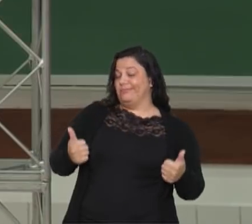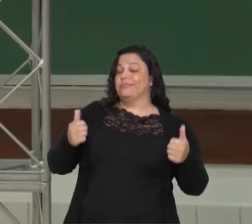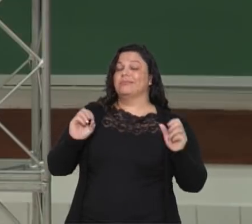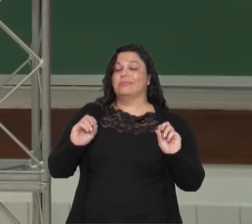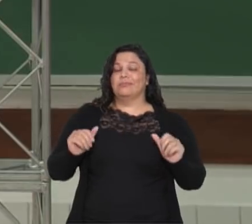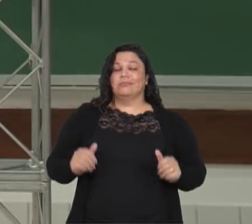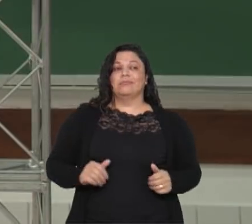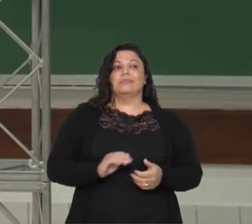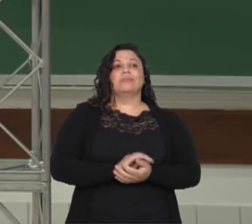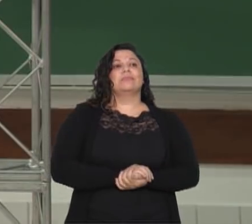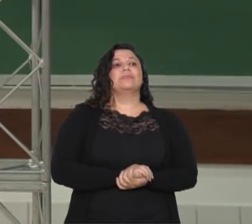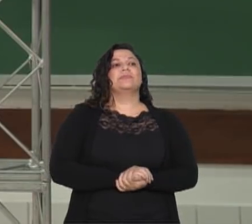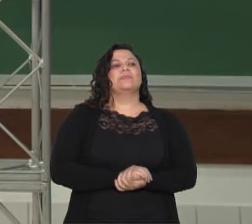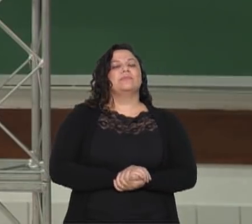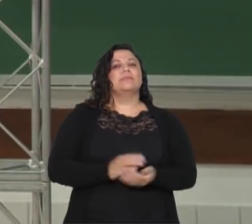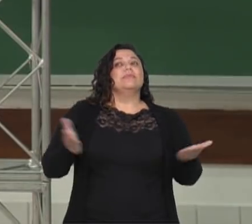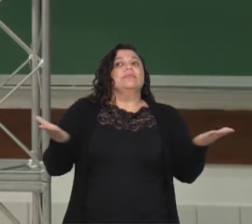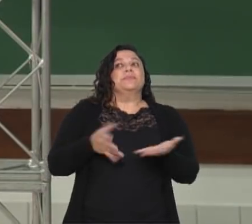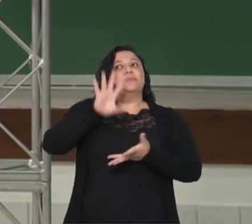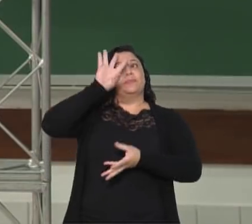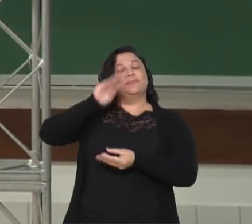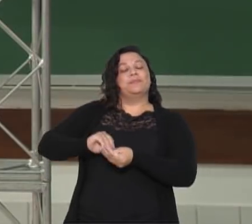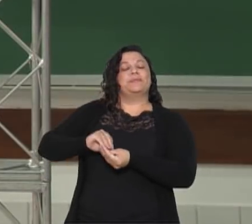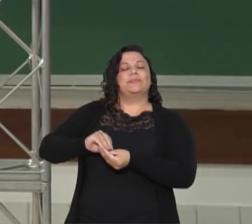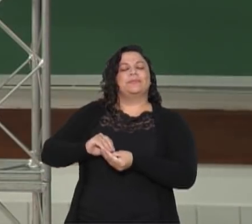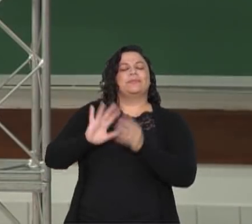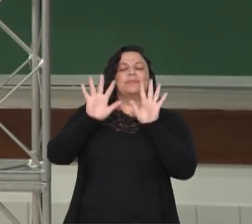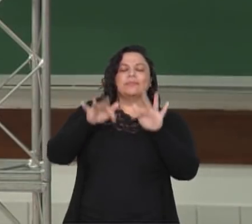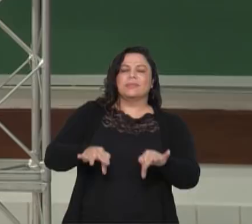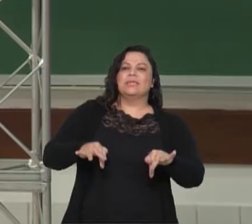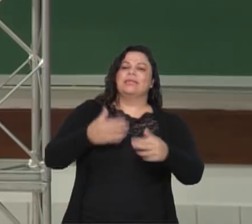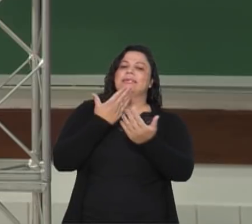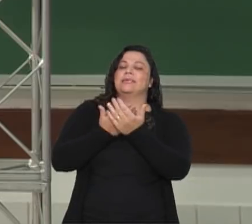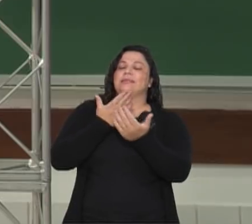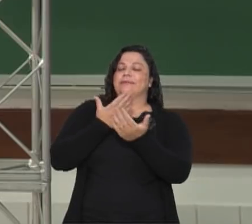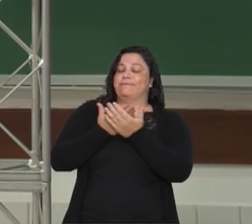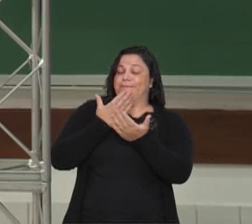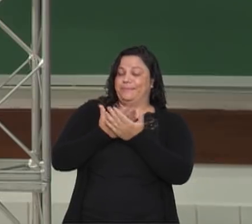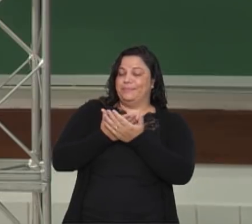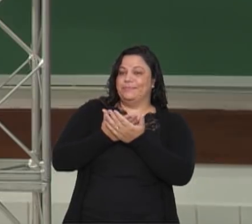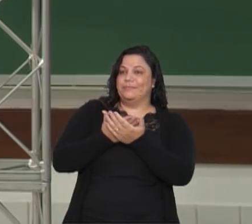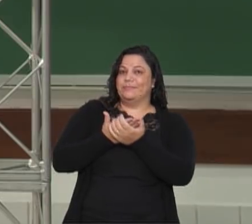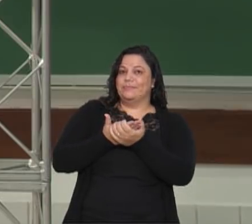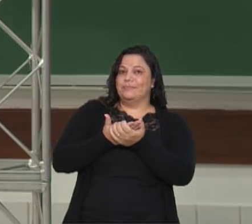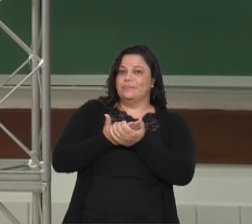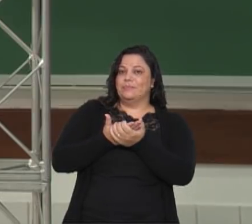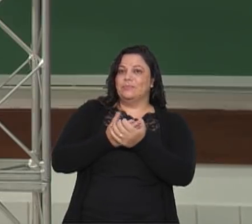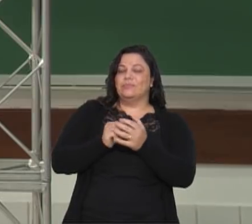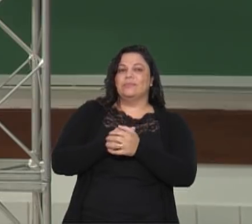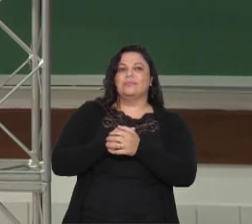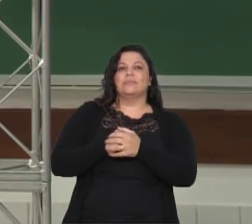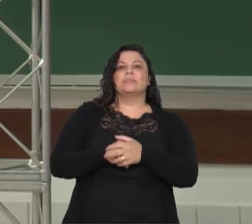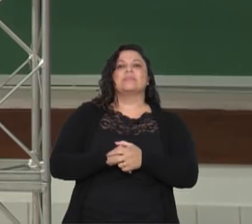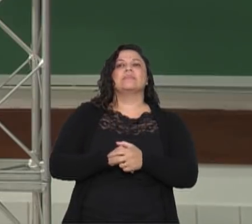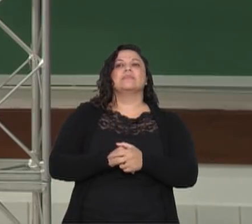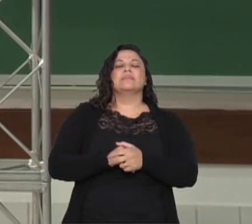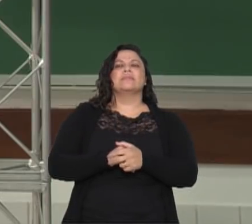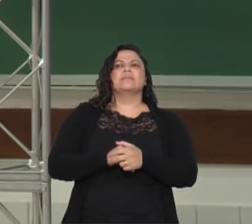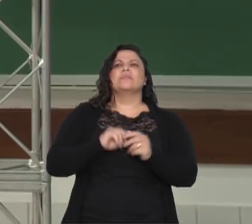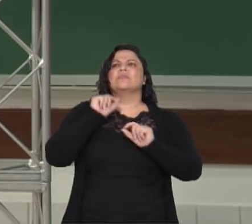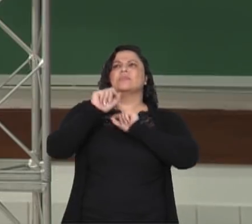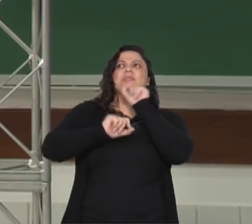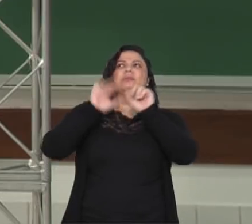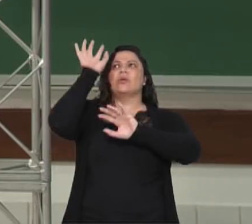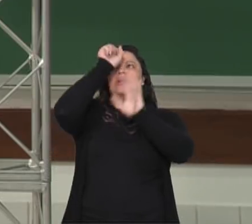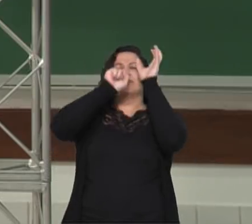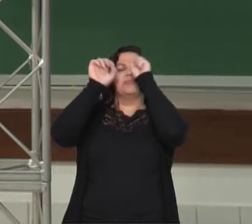Então, eu vou dando uma finalização agora para a nossa aula. Eu vou fazer um retorno do que a gente aprendeu. A gente viu